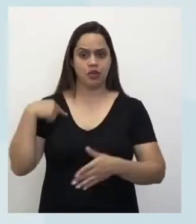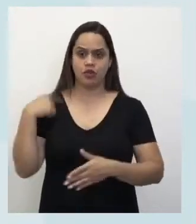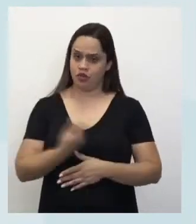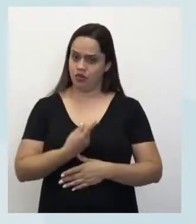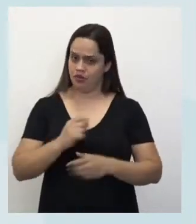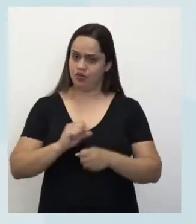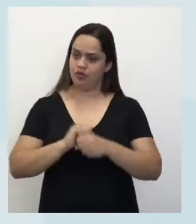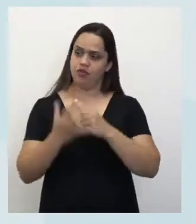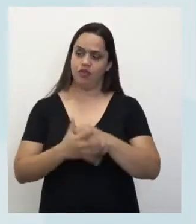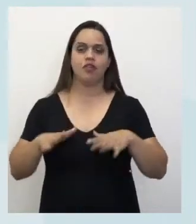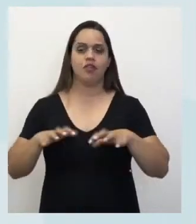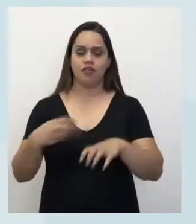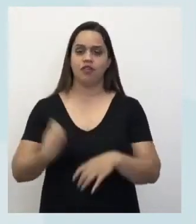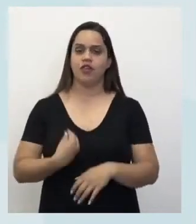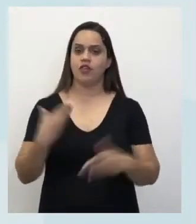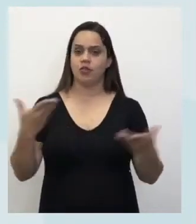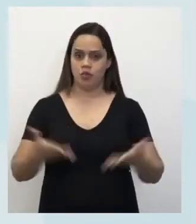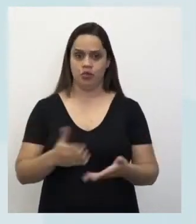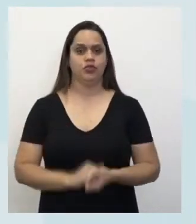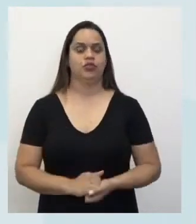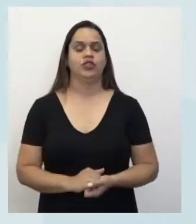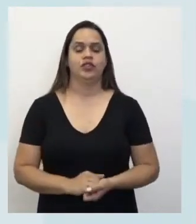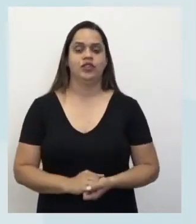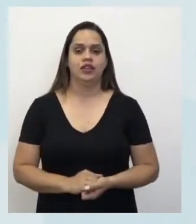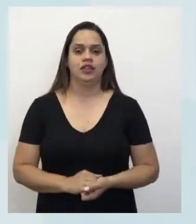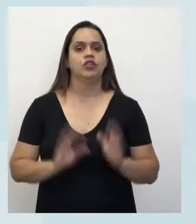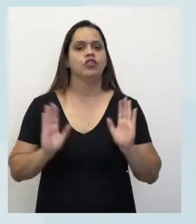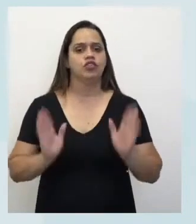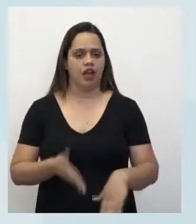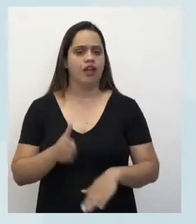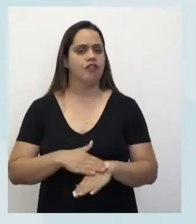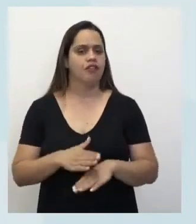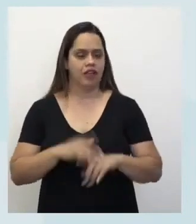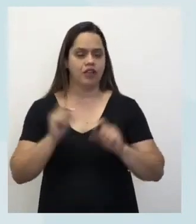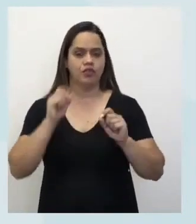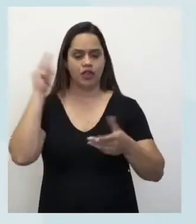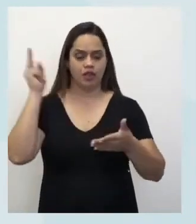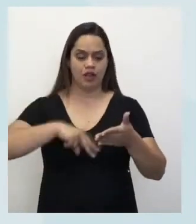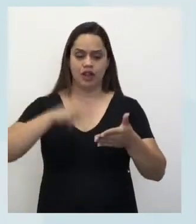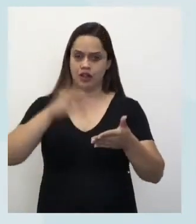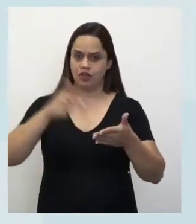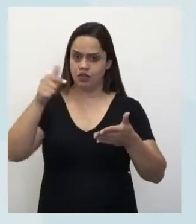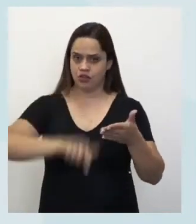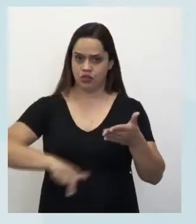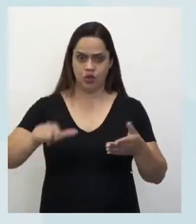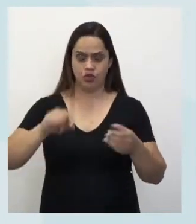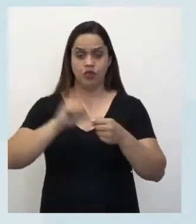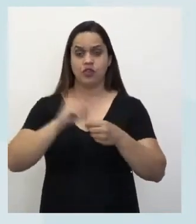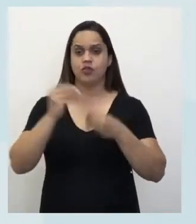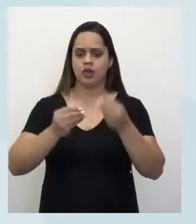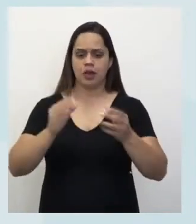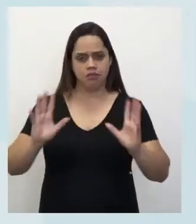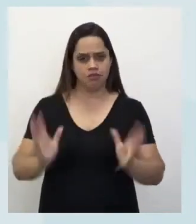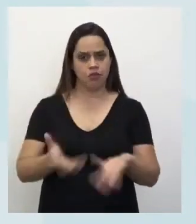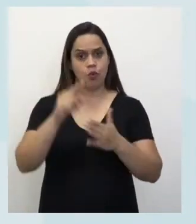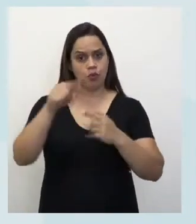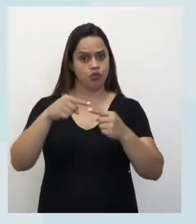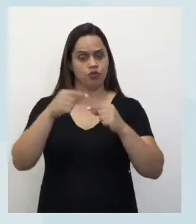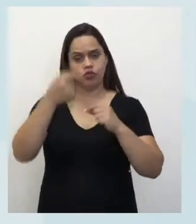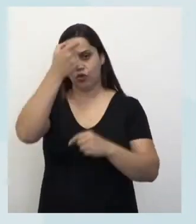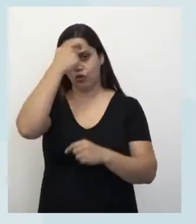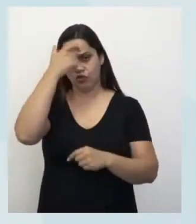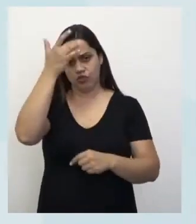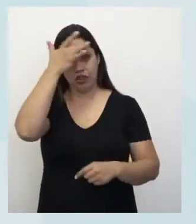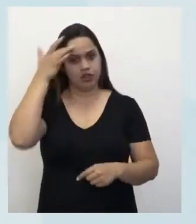a gente está vivenciando no mundo, tá? Então, ele já fez uma releitura como uma forma de conscientizar as pessoas sobre,